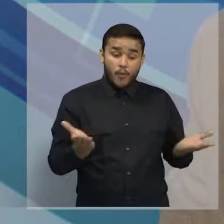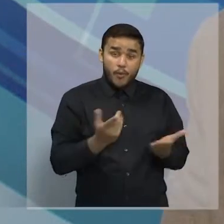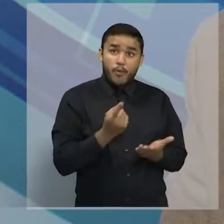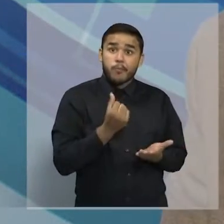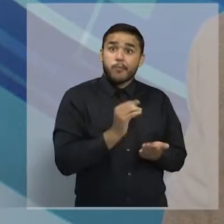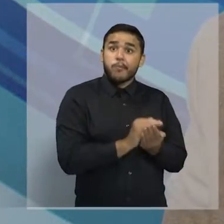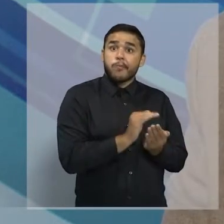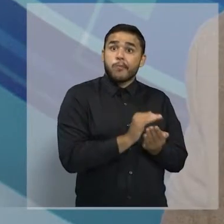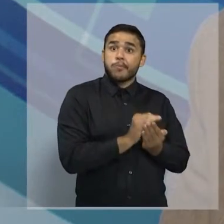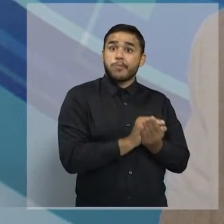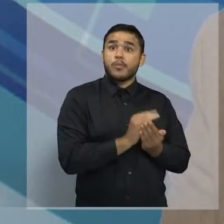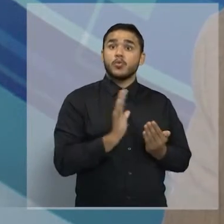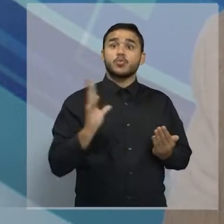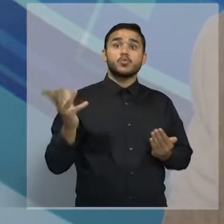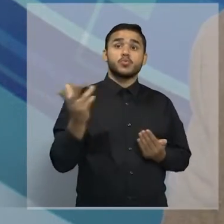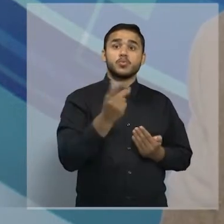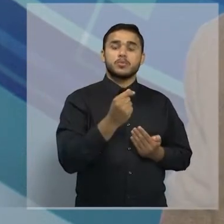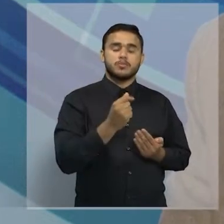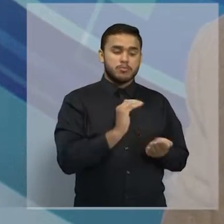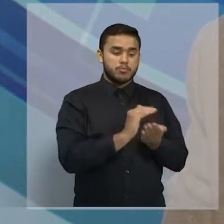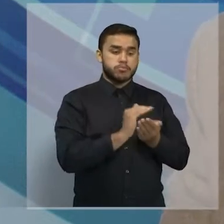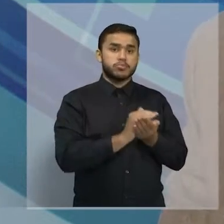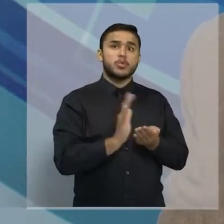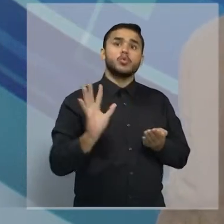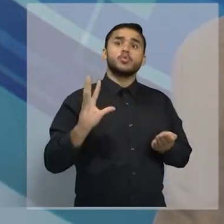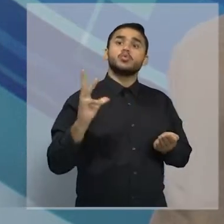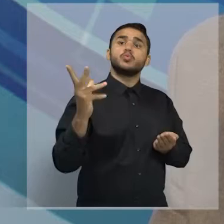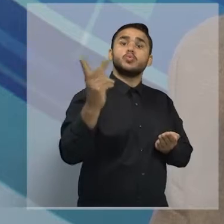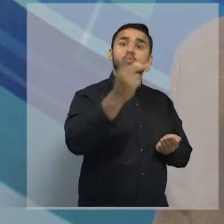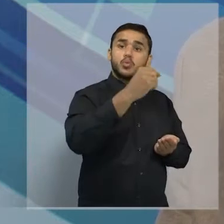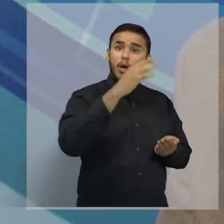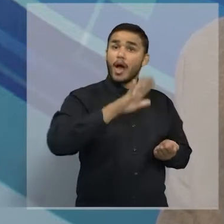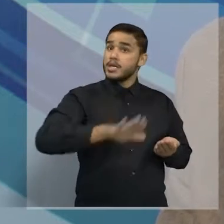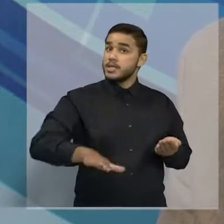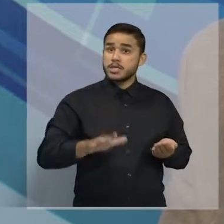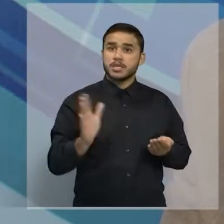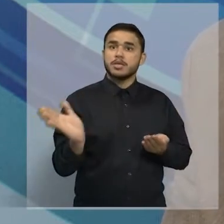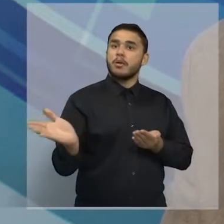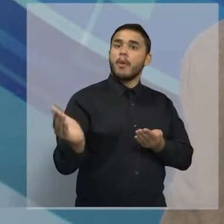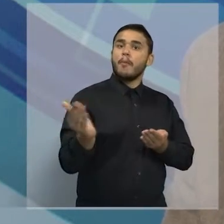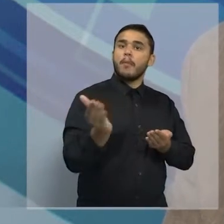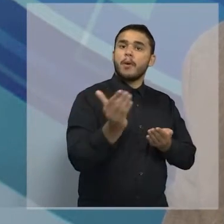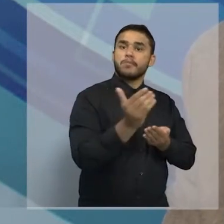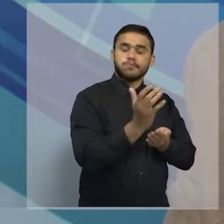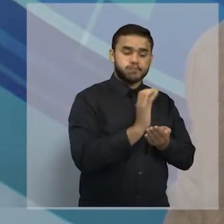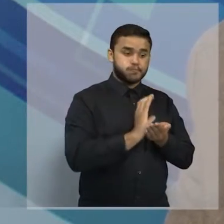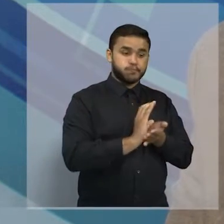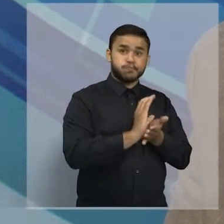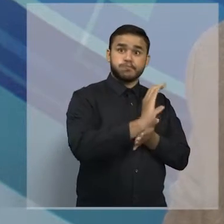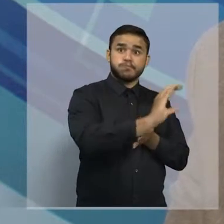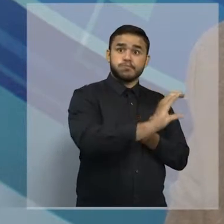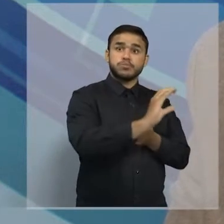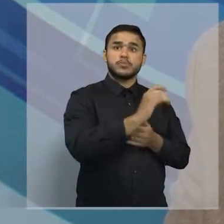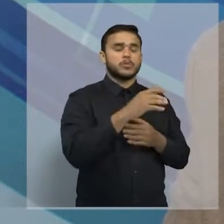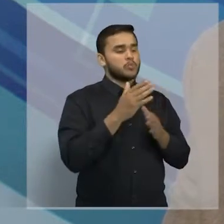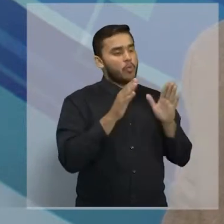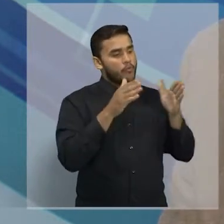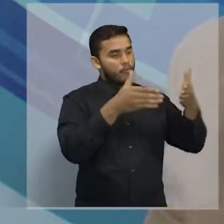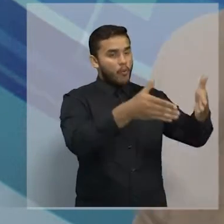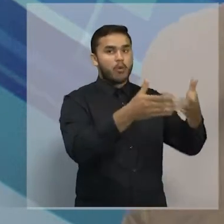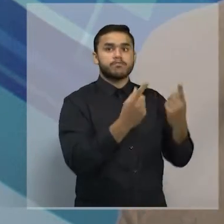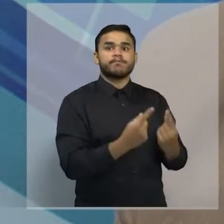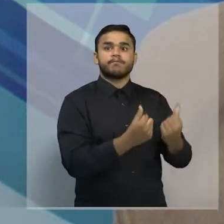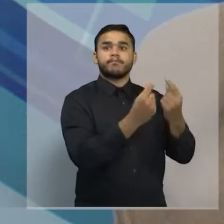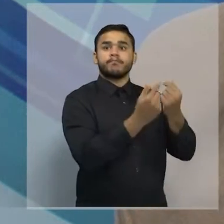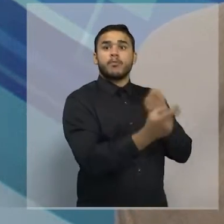que todo mundo está acumulando, vou juntar e vou aplicar em algum investimento produtivo, que